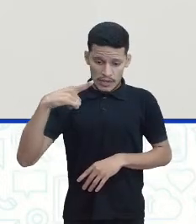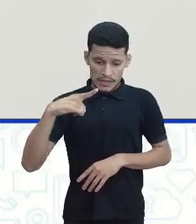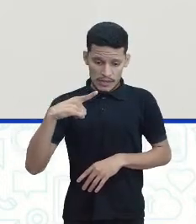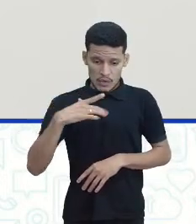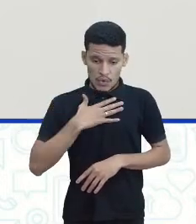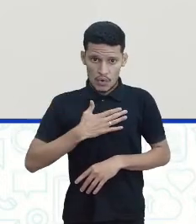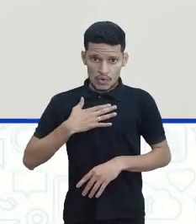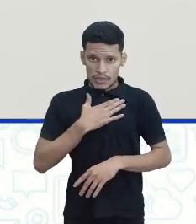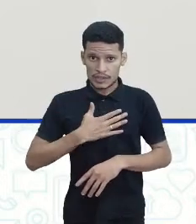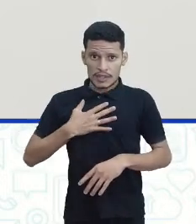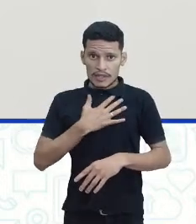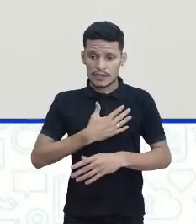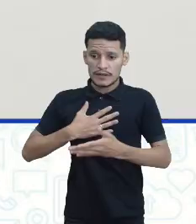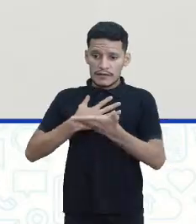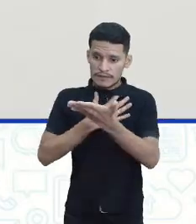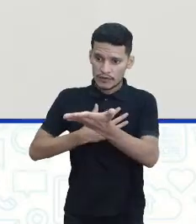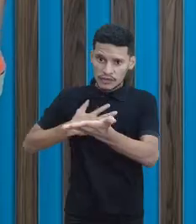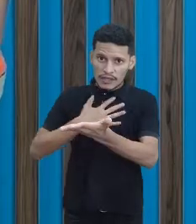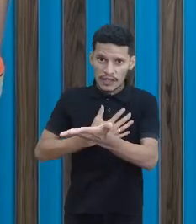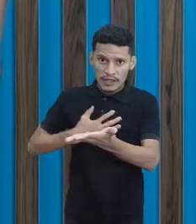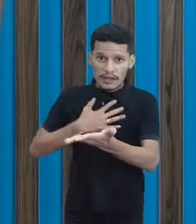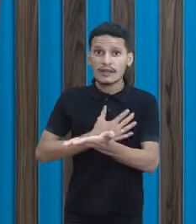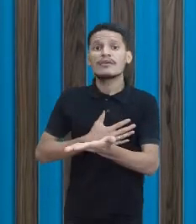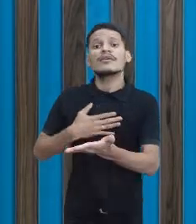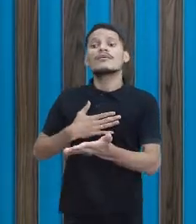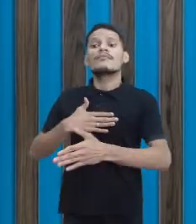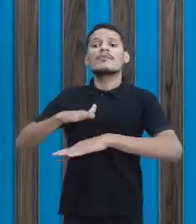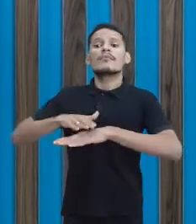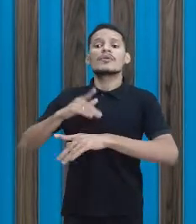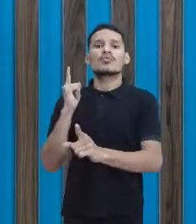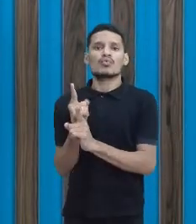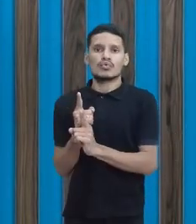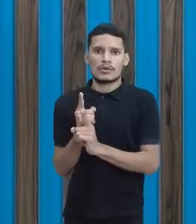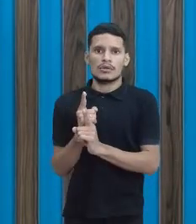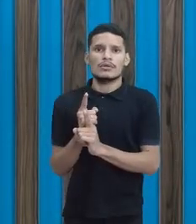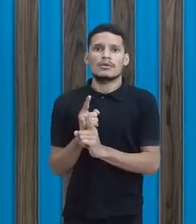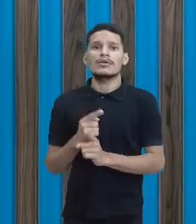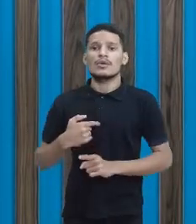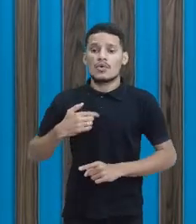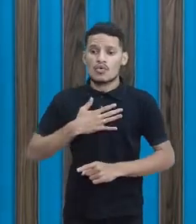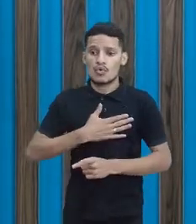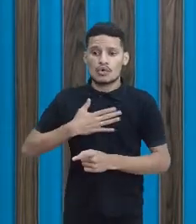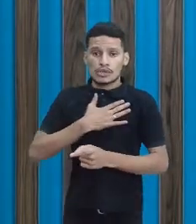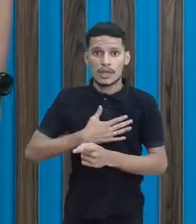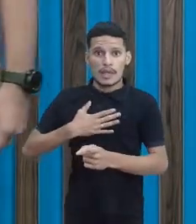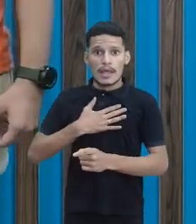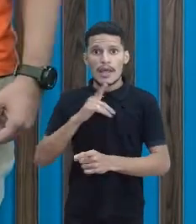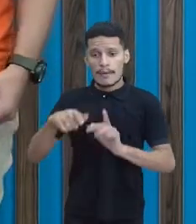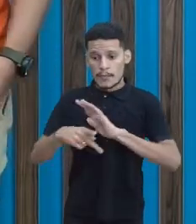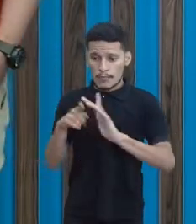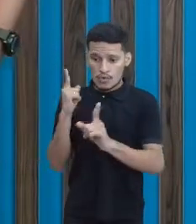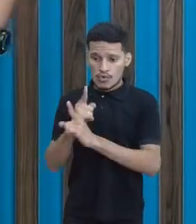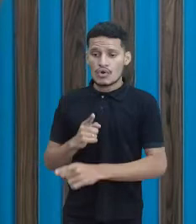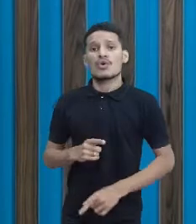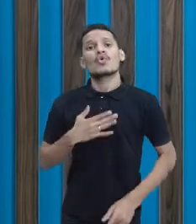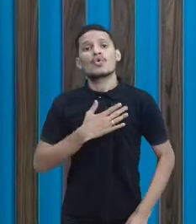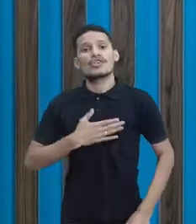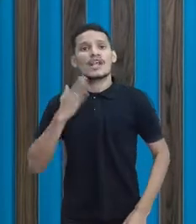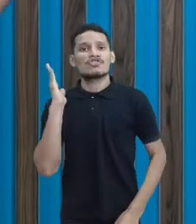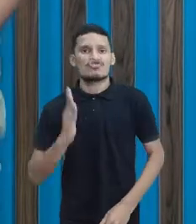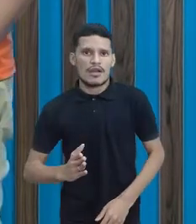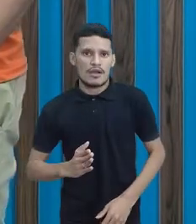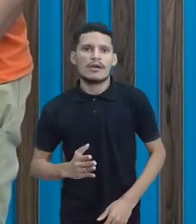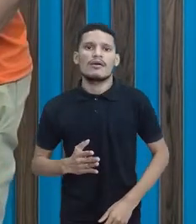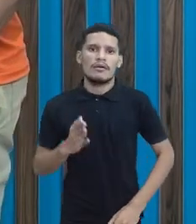de você desde que eu encontrei você. Ou seja, esse tenho gostado vai virar gostei também, igual ao português,